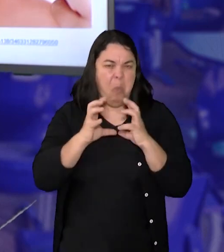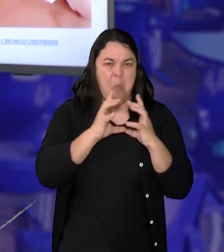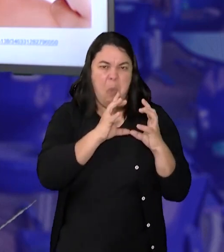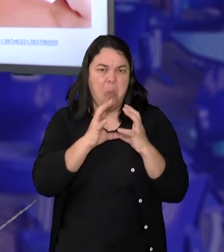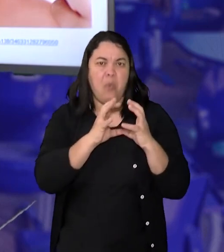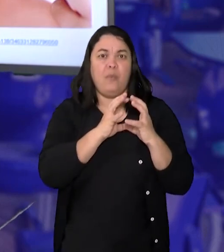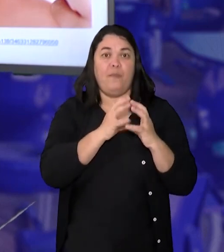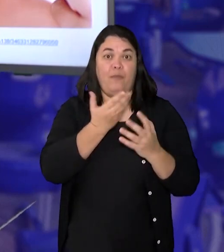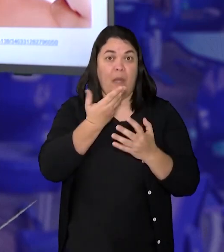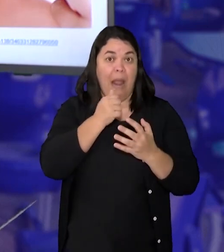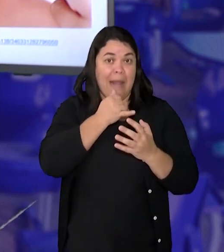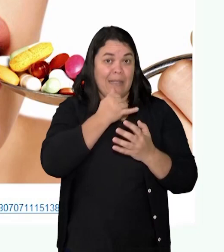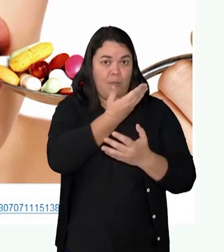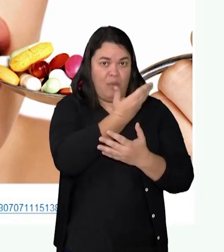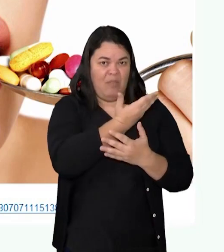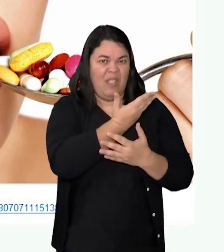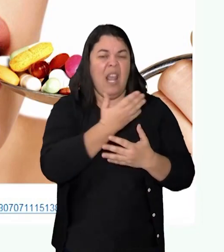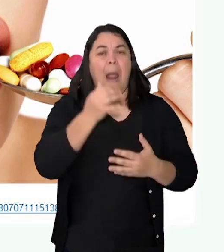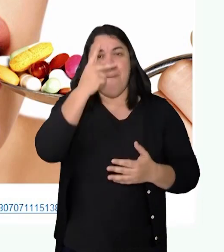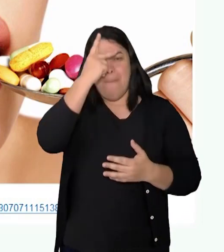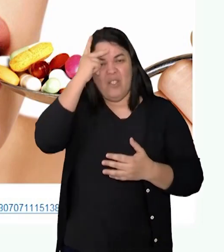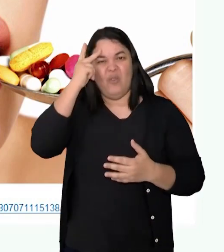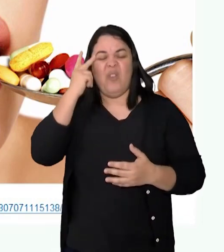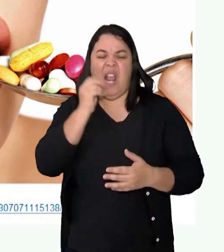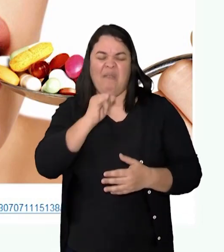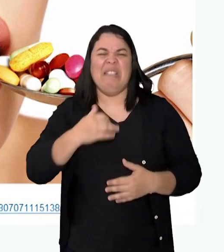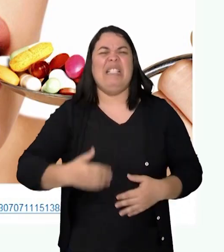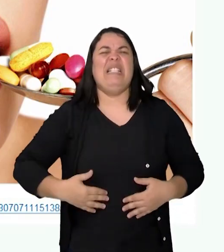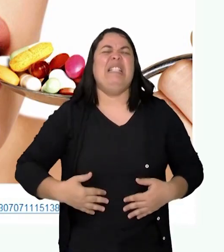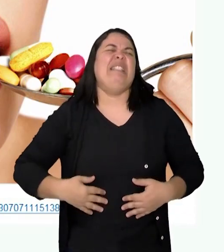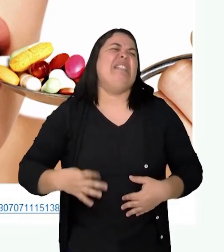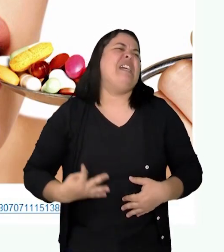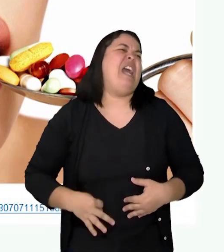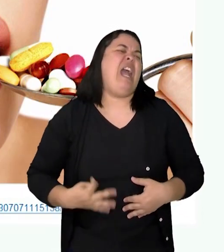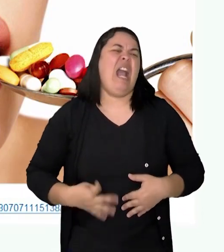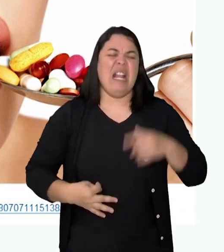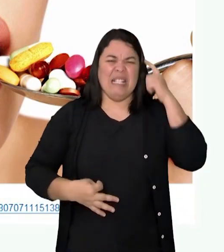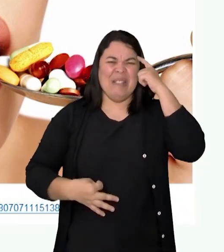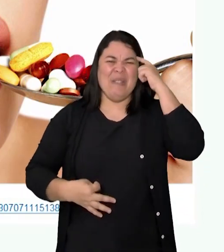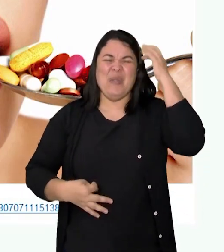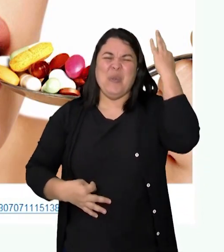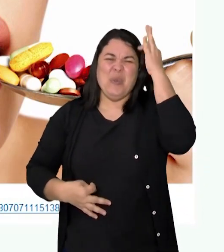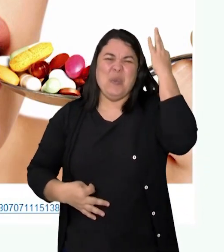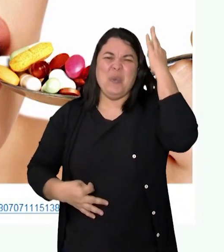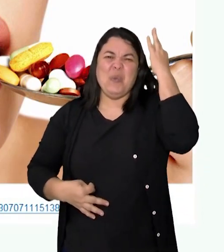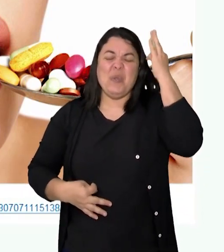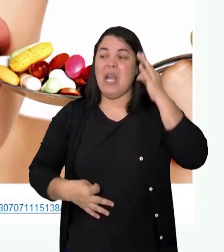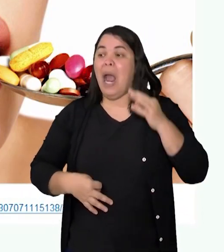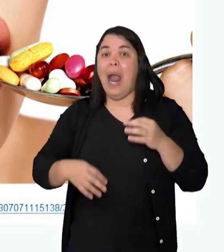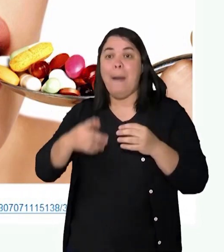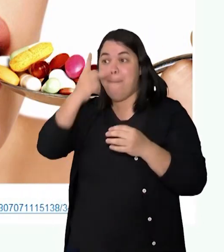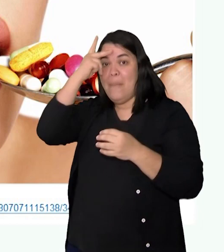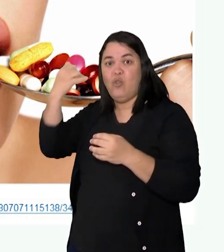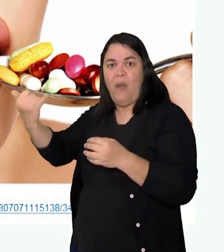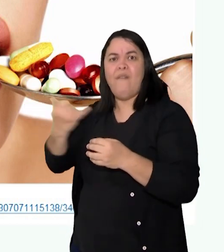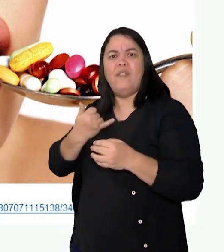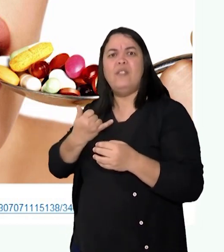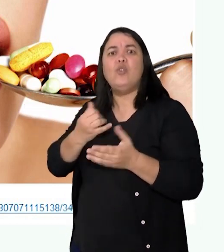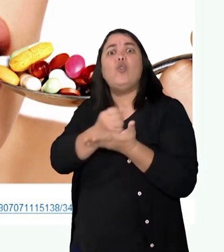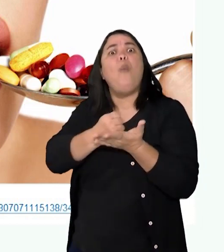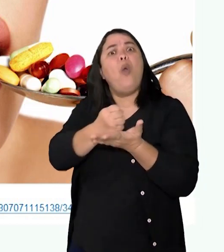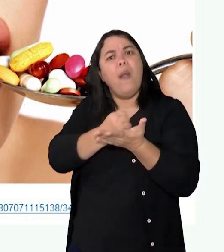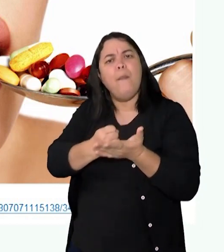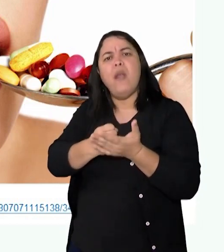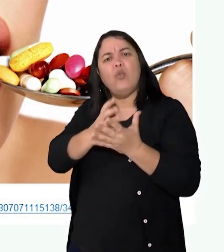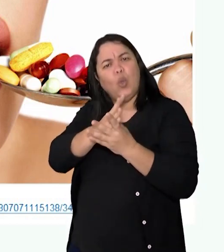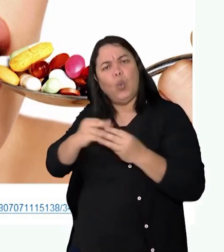gente acaba escutando, por exemplo, aqui, ó. Ah, eu tô com dor de barriga, tô com dor de cabeça, toma uma aspirina que passa. Ai,